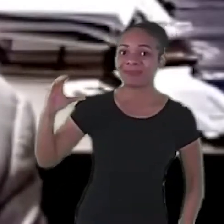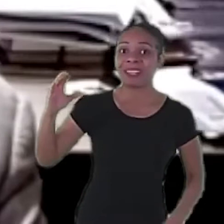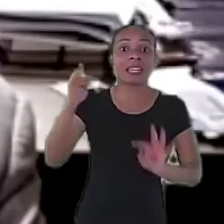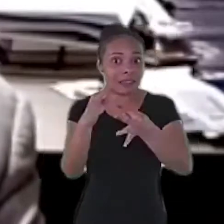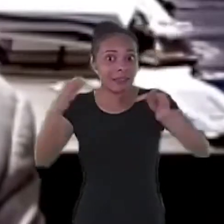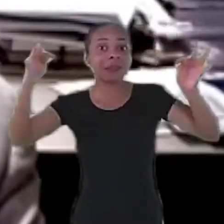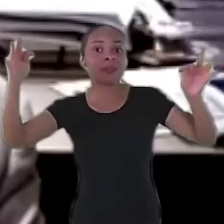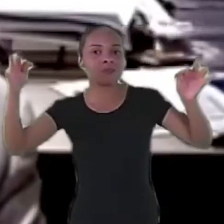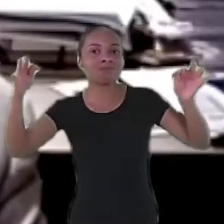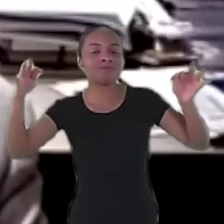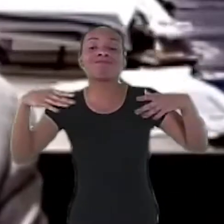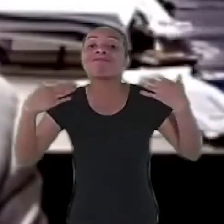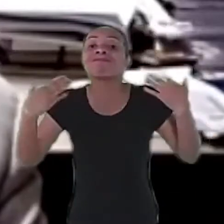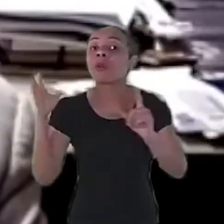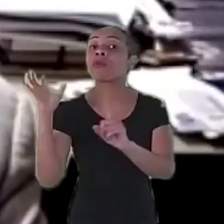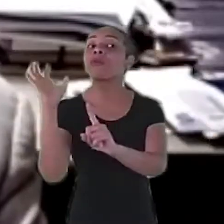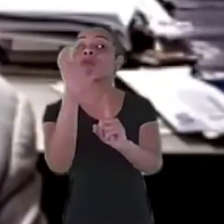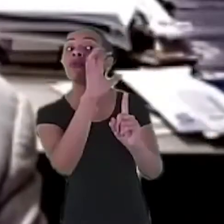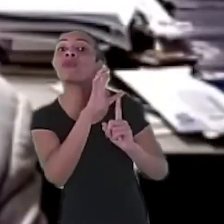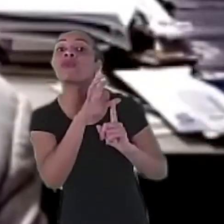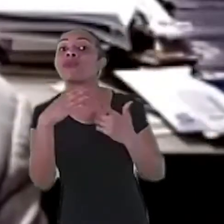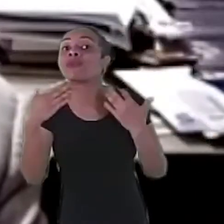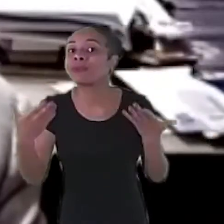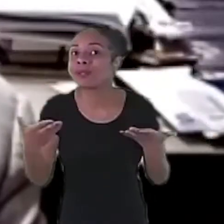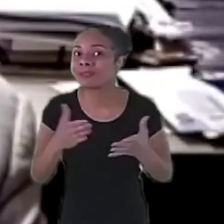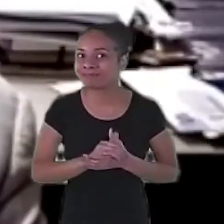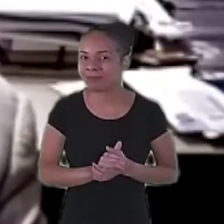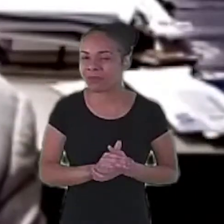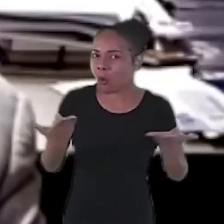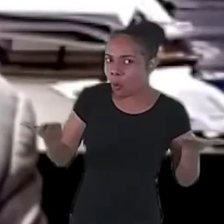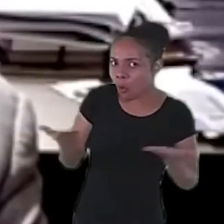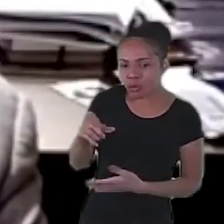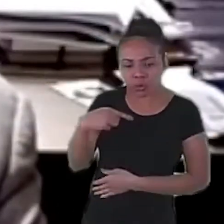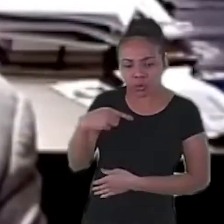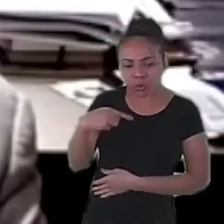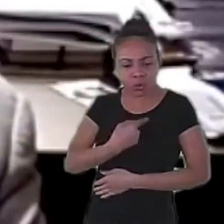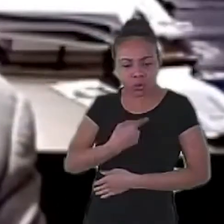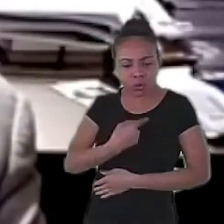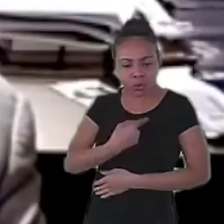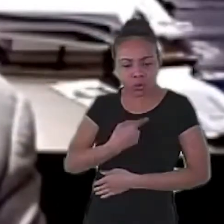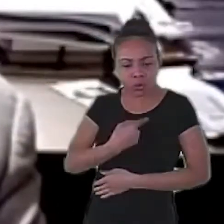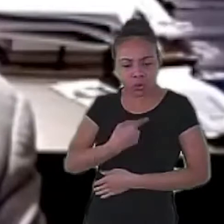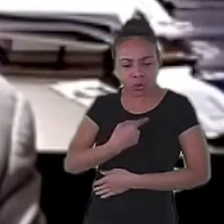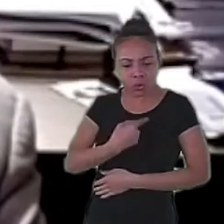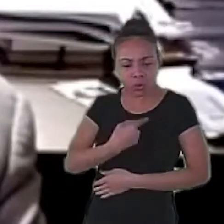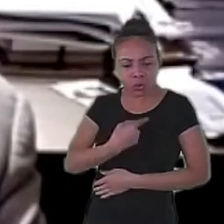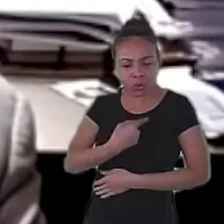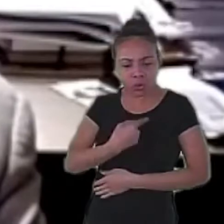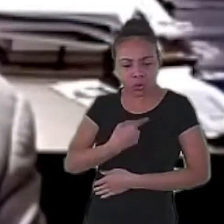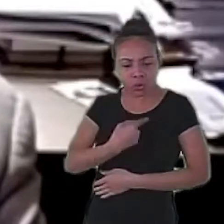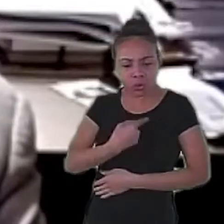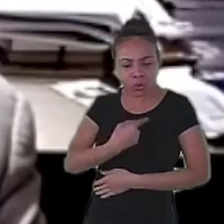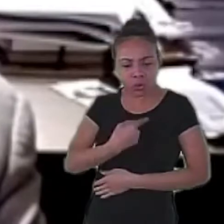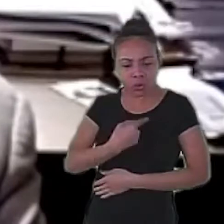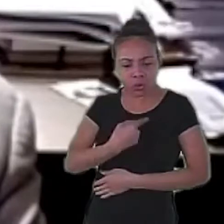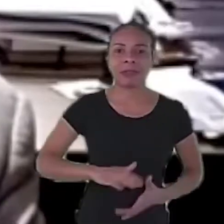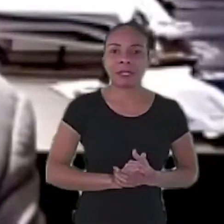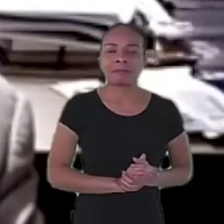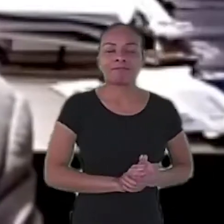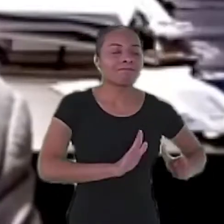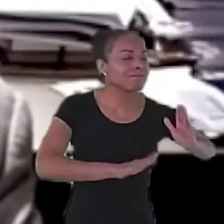tudo isso? Tá certo? Hoje nós sabemos que a China está num crescimento,